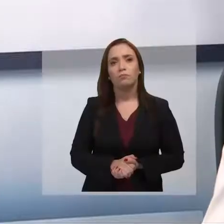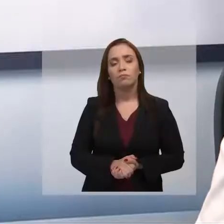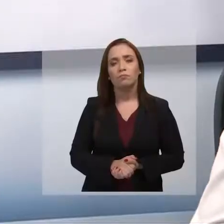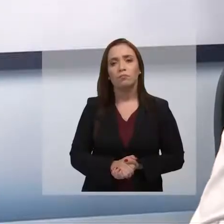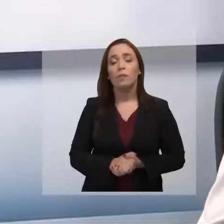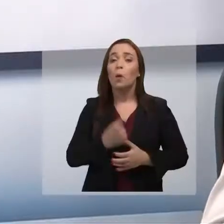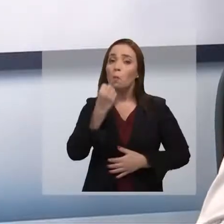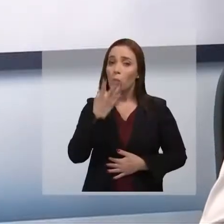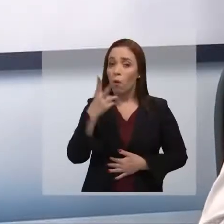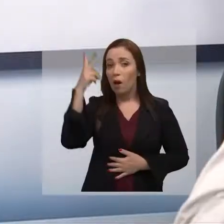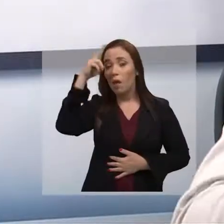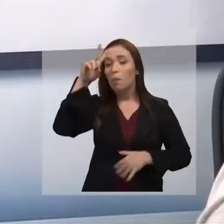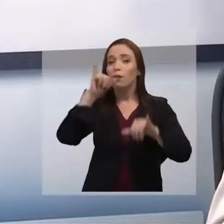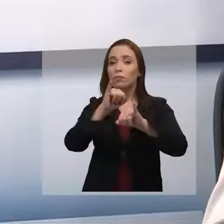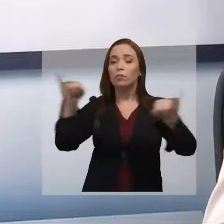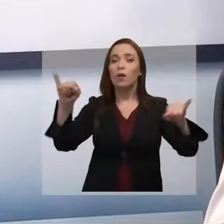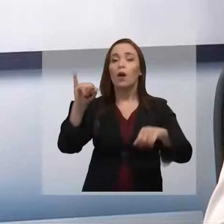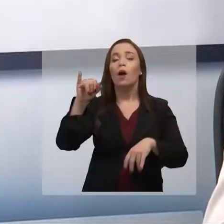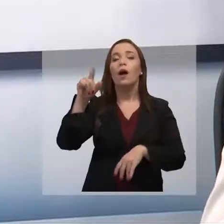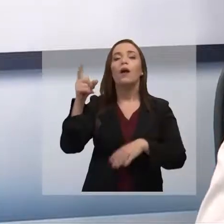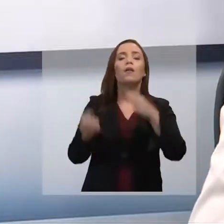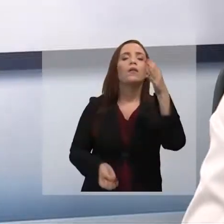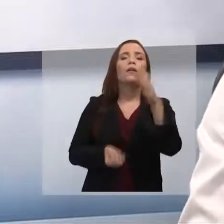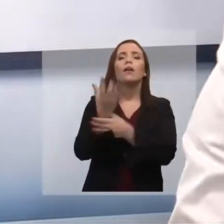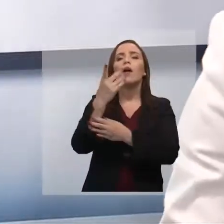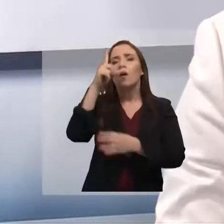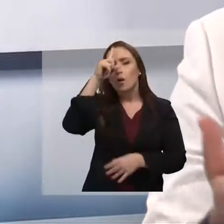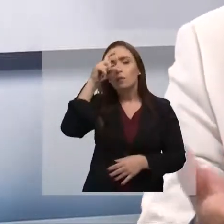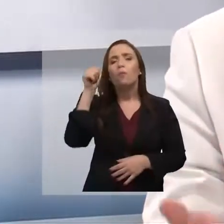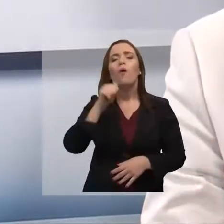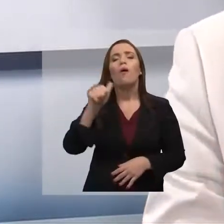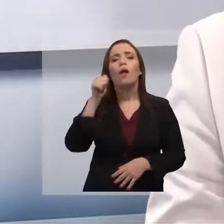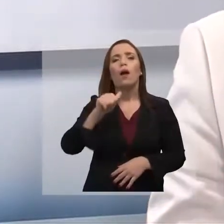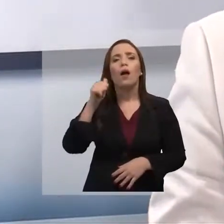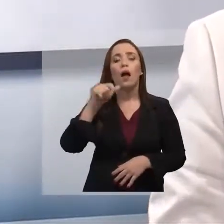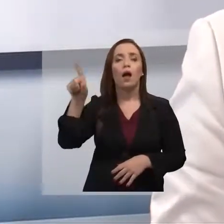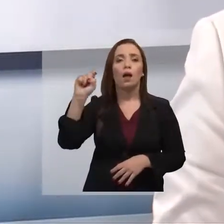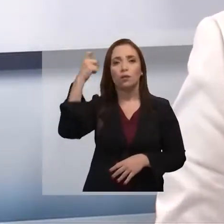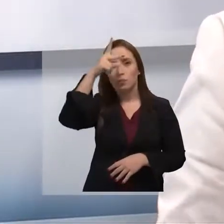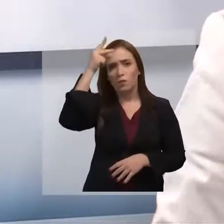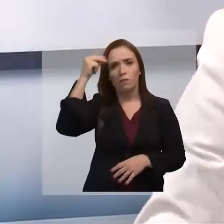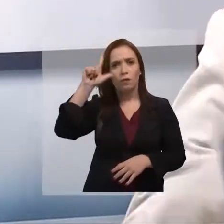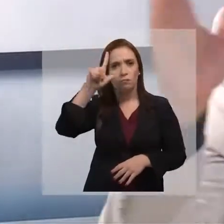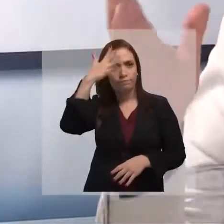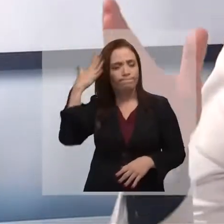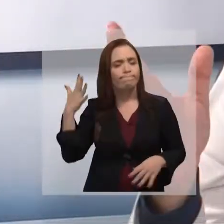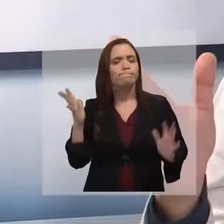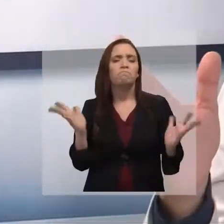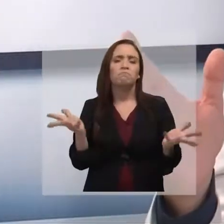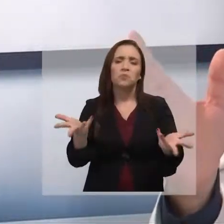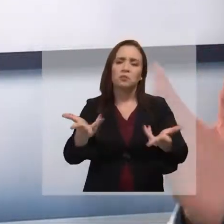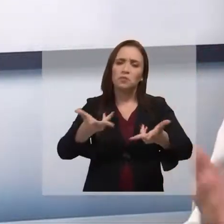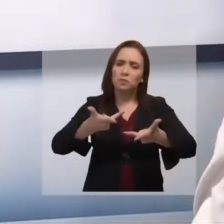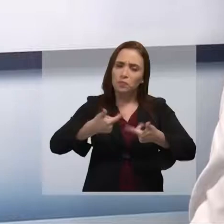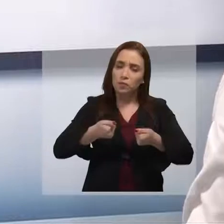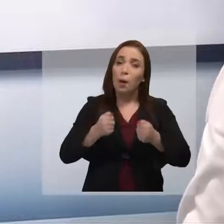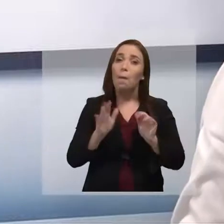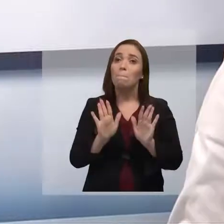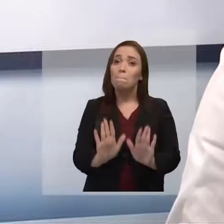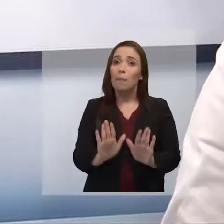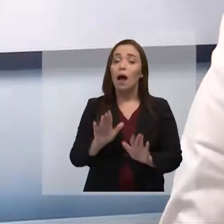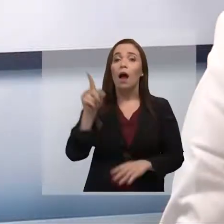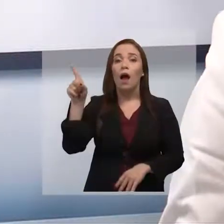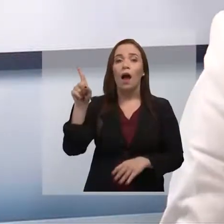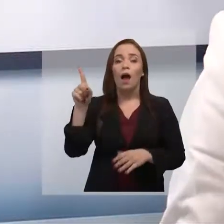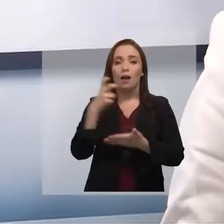correta. Deixa eu lembrar que a ideia original do Hospital da Mulher, aqui da Almeida, o prefeito Luiz Enis, fantástico.